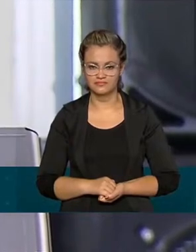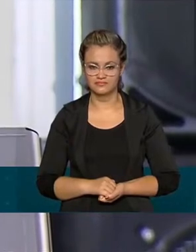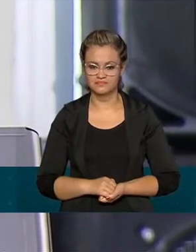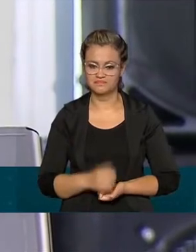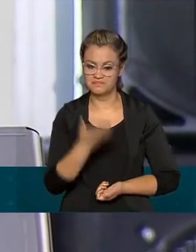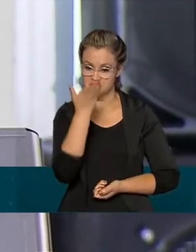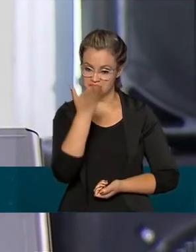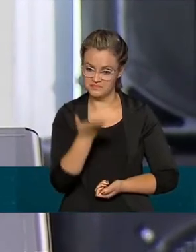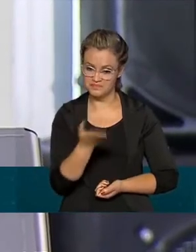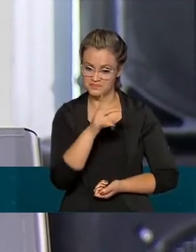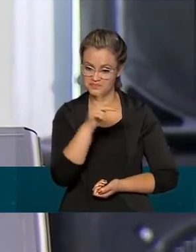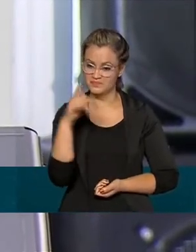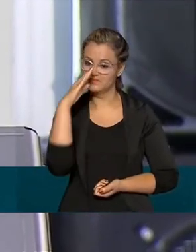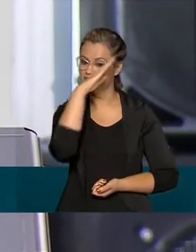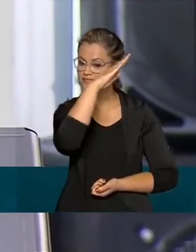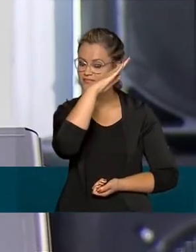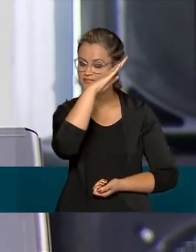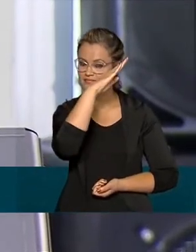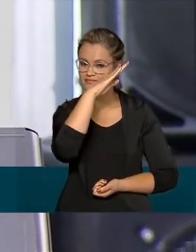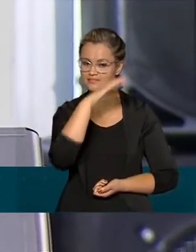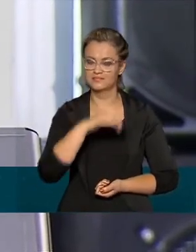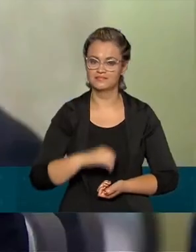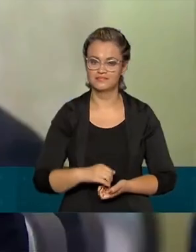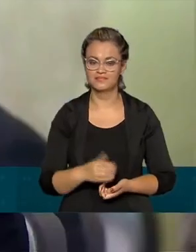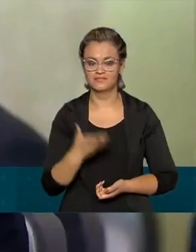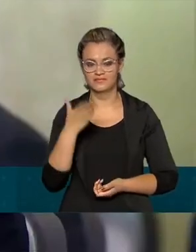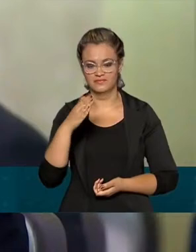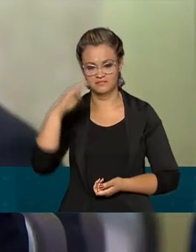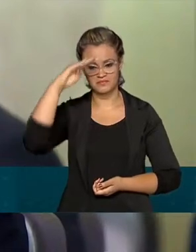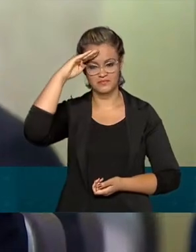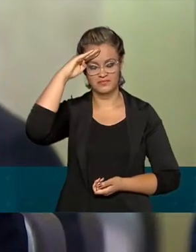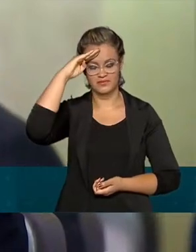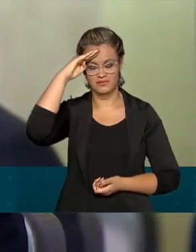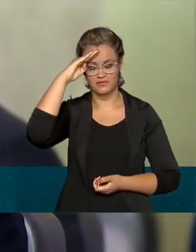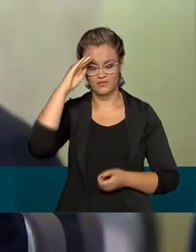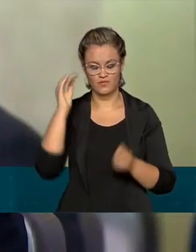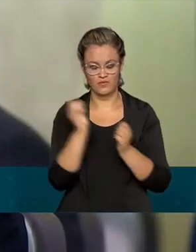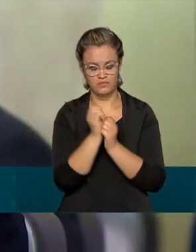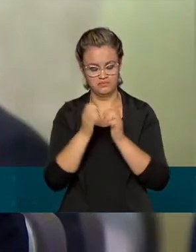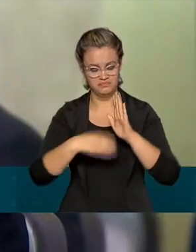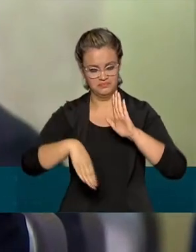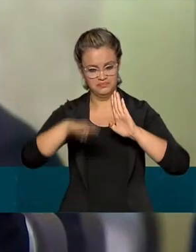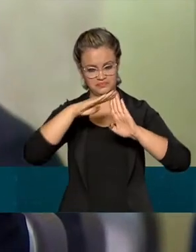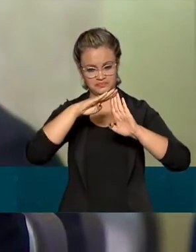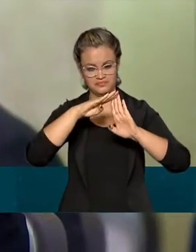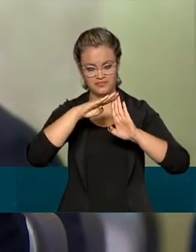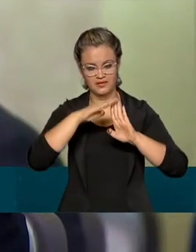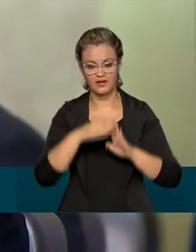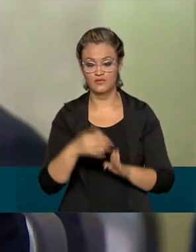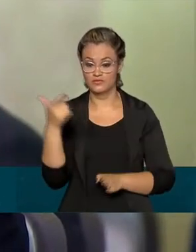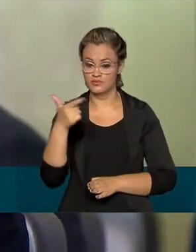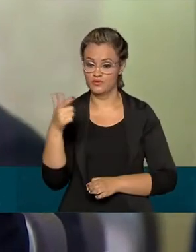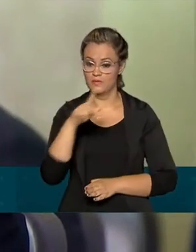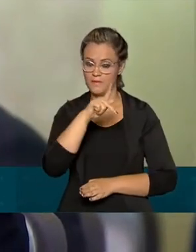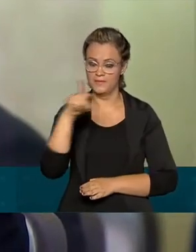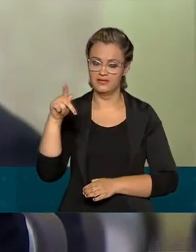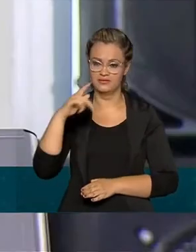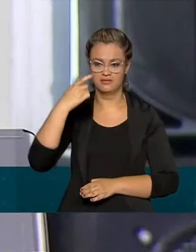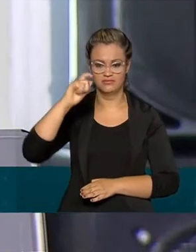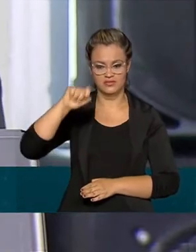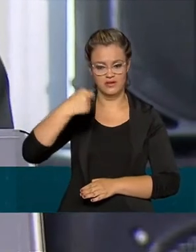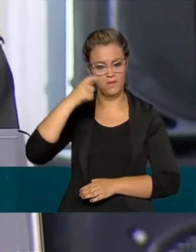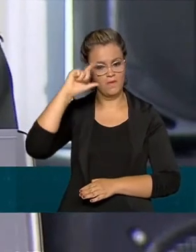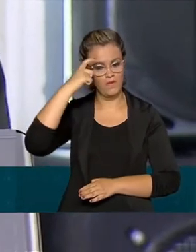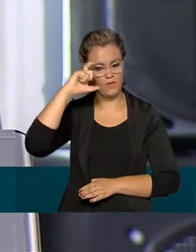Senhor Jair Messias Bolsonaro, presidente da República, comandante supremo das Forças Armadas, vice-presidente Antônio Hamilton